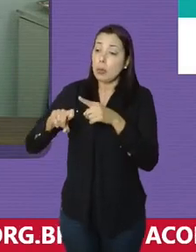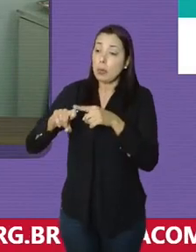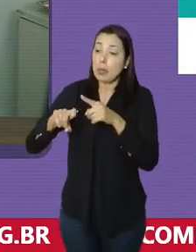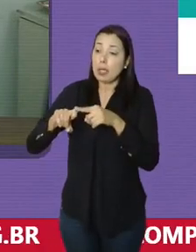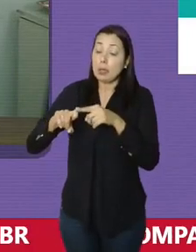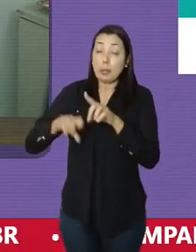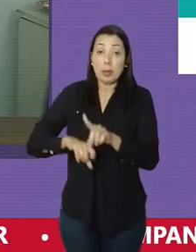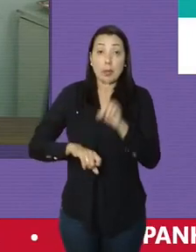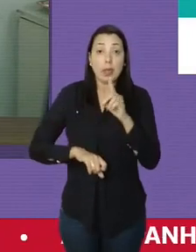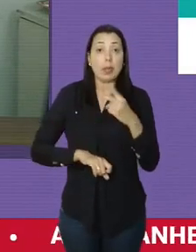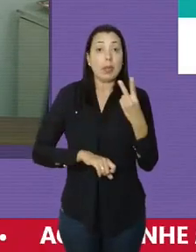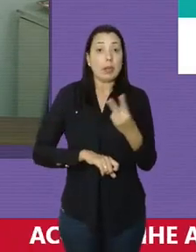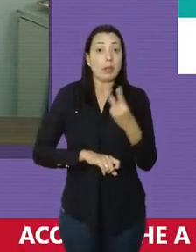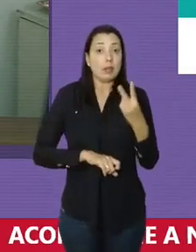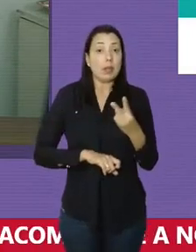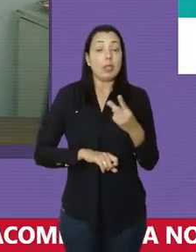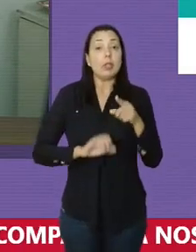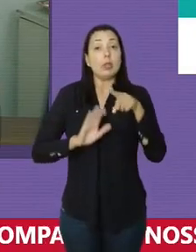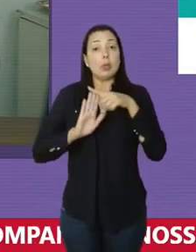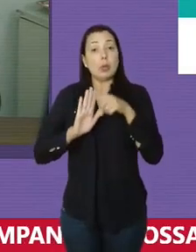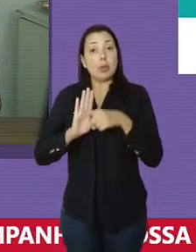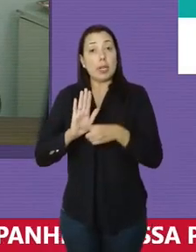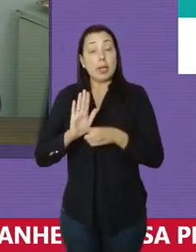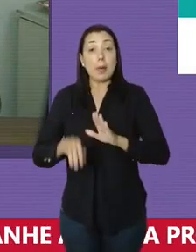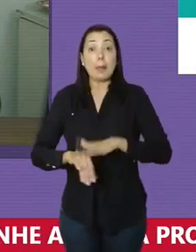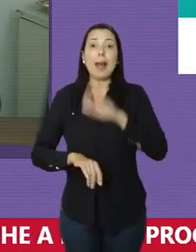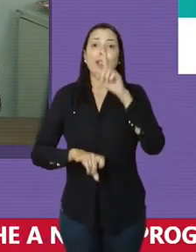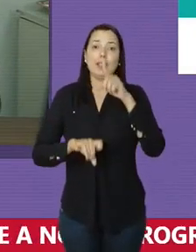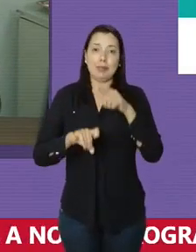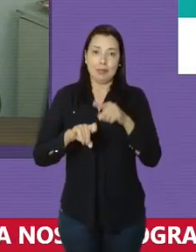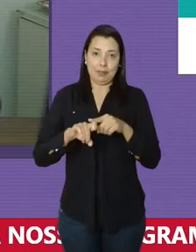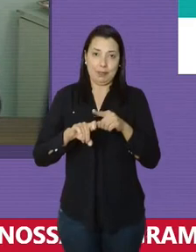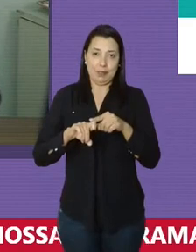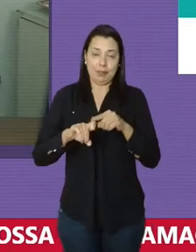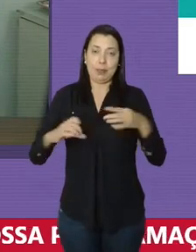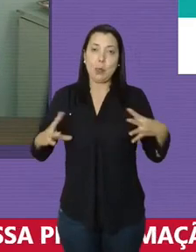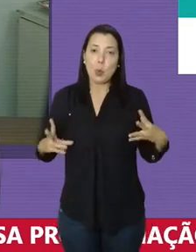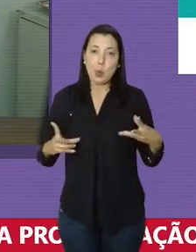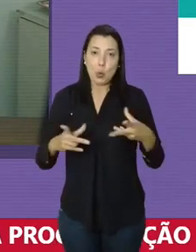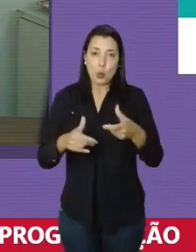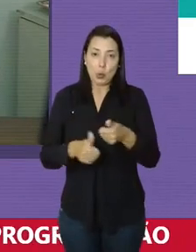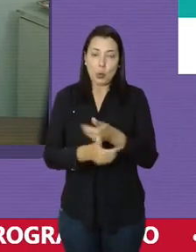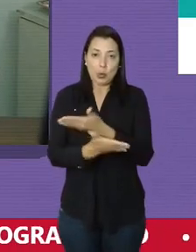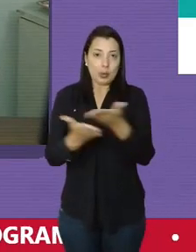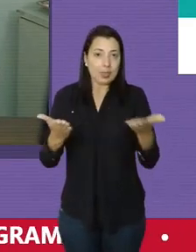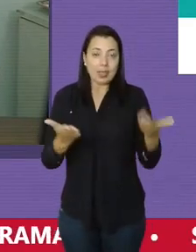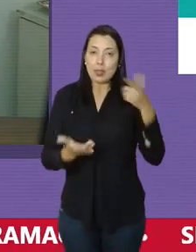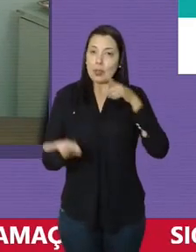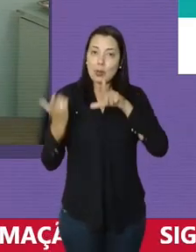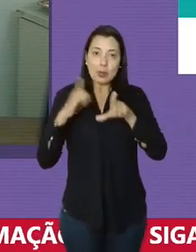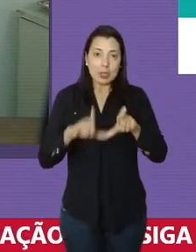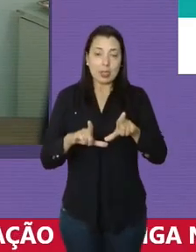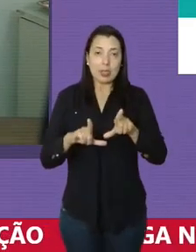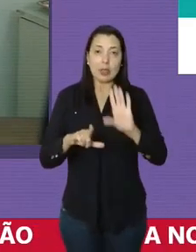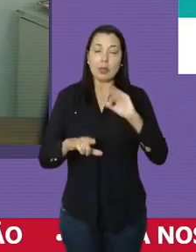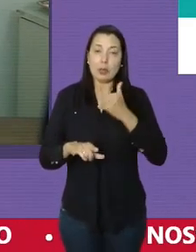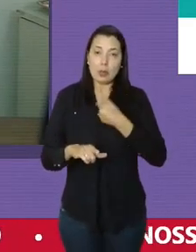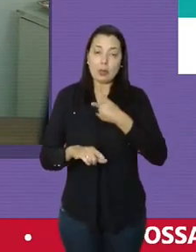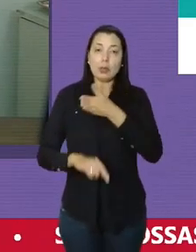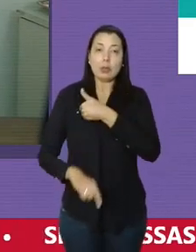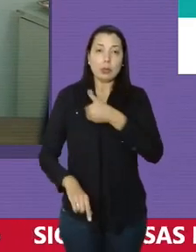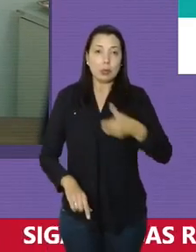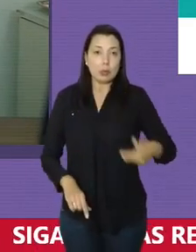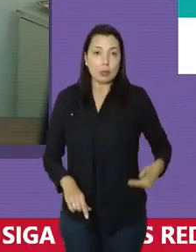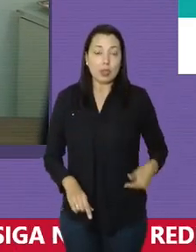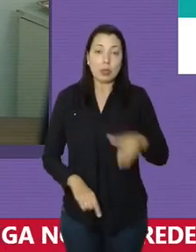pela primeira vez com o programa Mais Médicos. Por todos os que conquistaram sobre os nossos